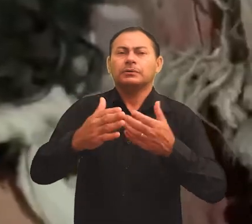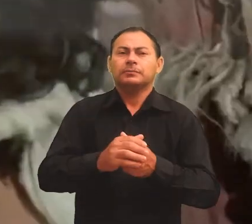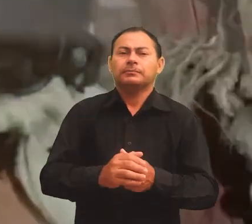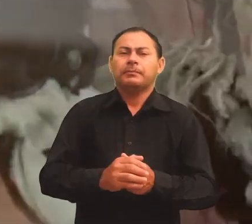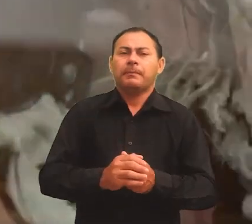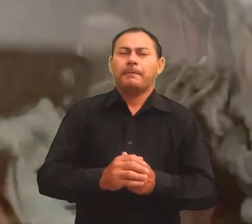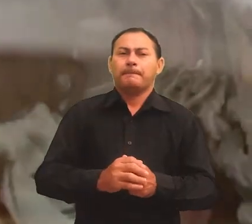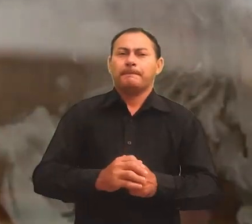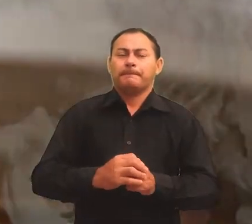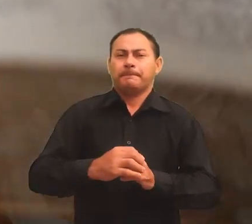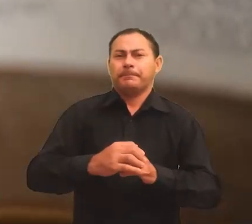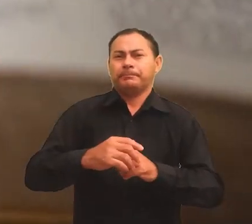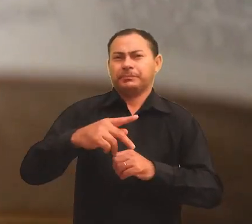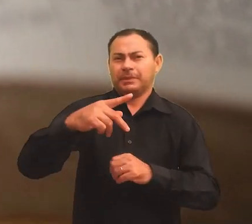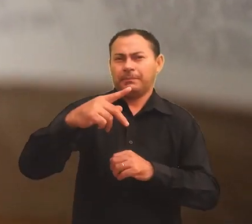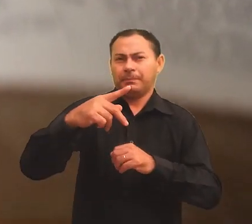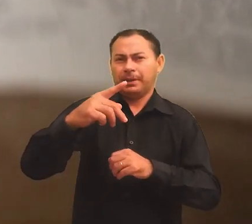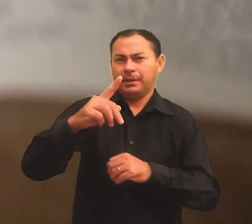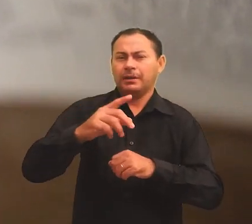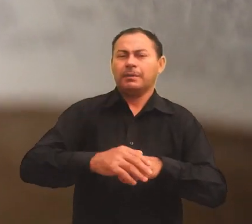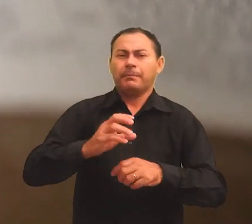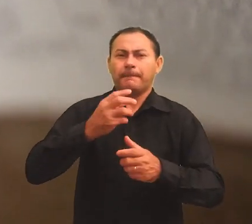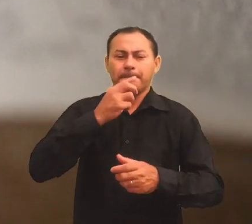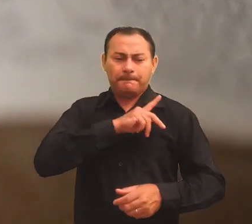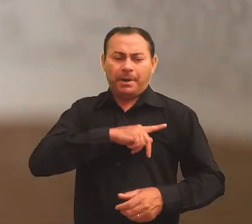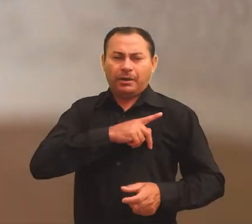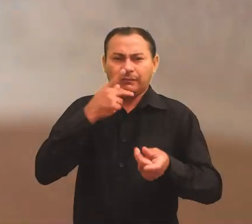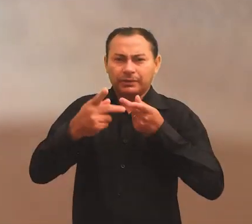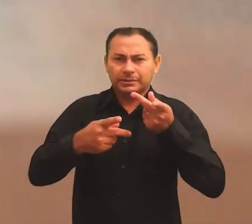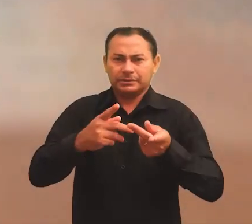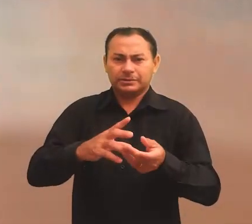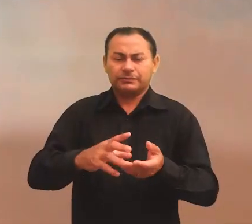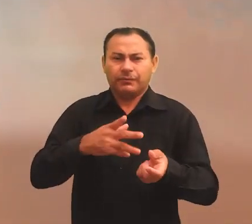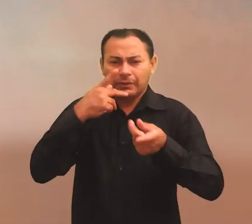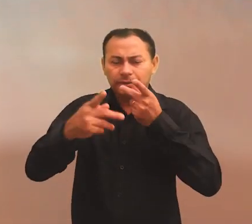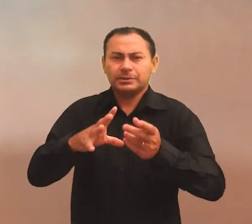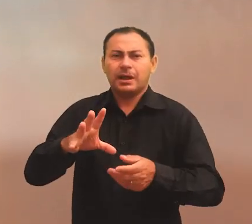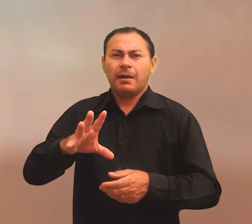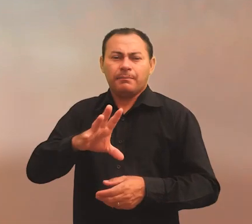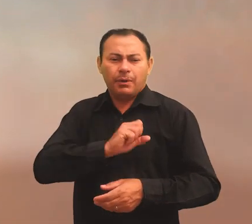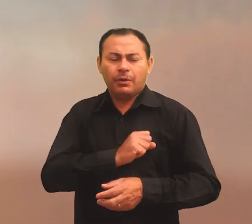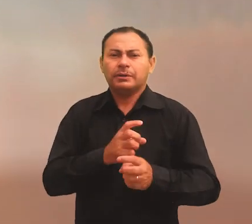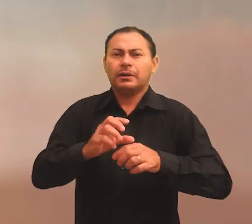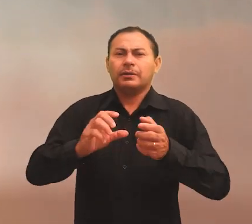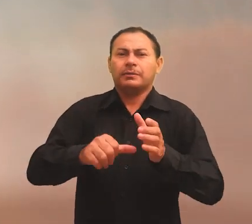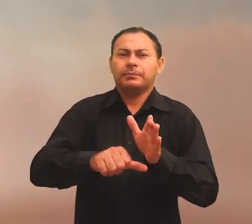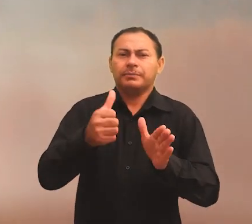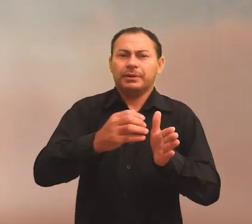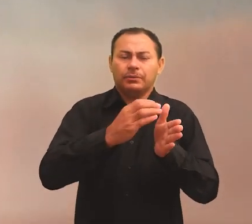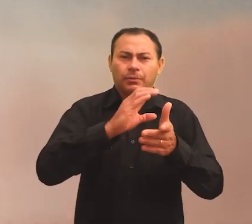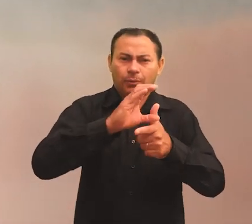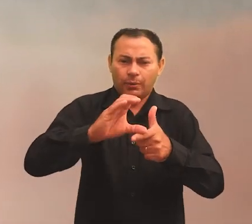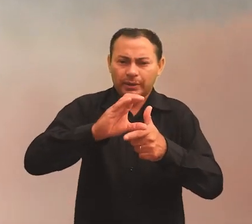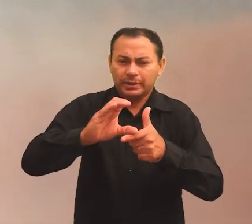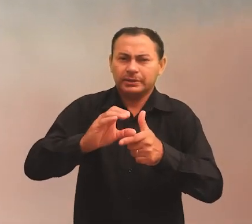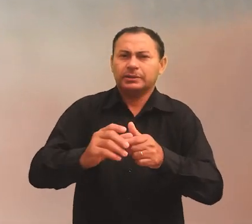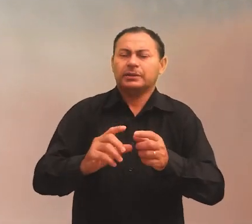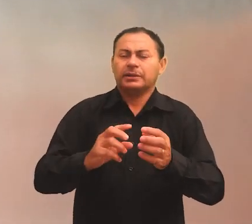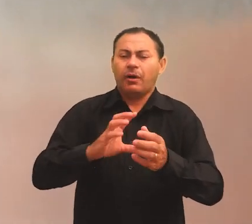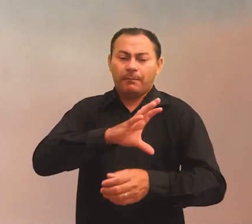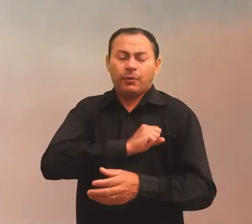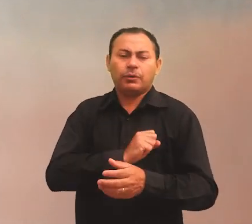Paulo descreveu esse amor no capítulo 13 de 1 Coríntios, disse que o amor tudo sofre, tudo crê, tudo espera,